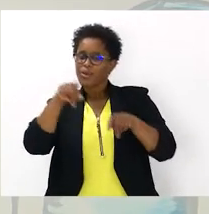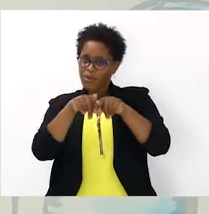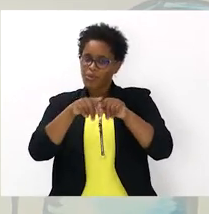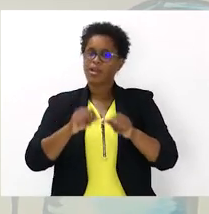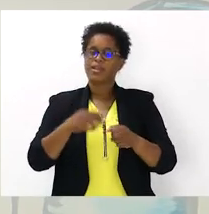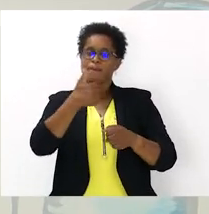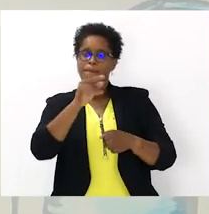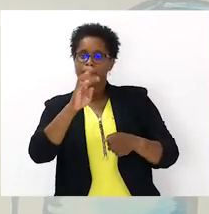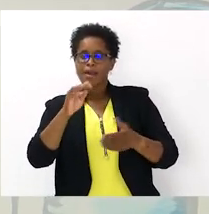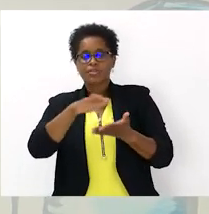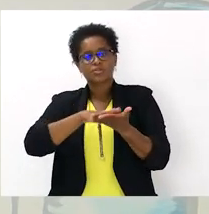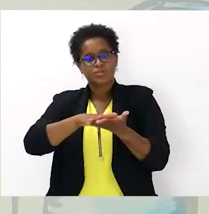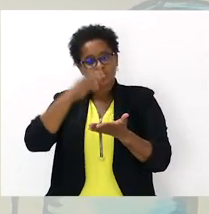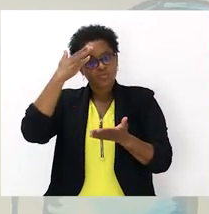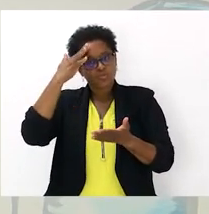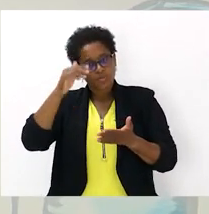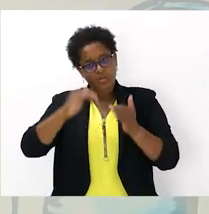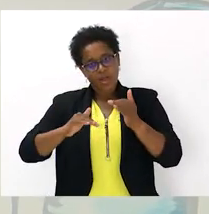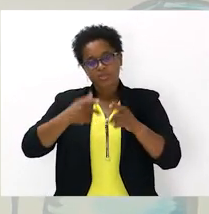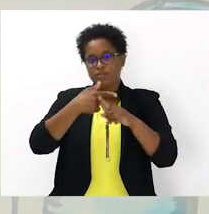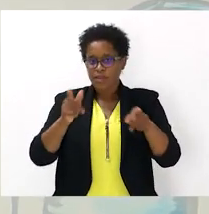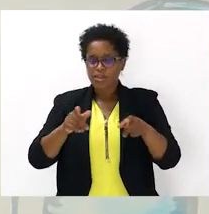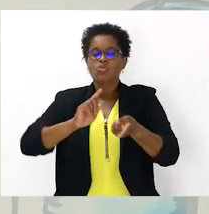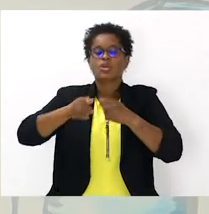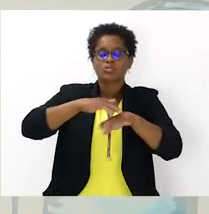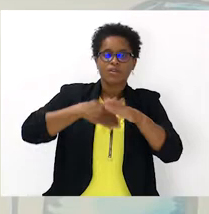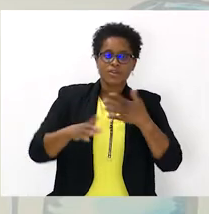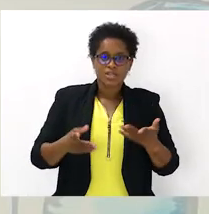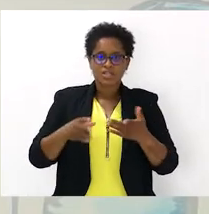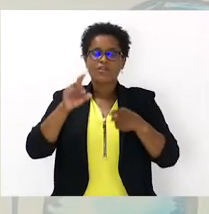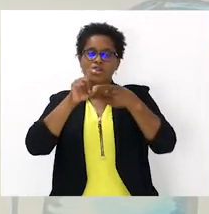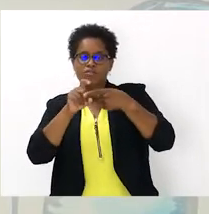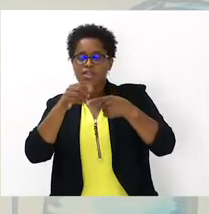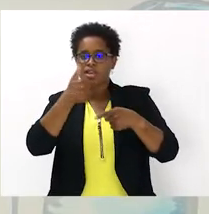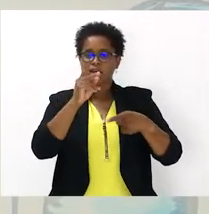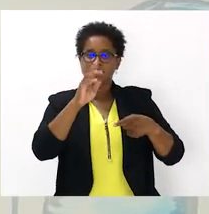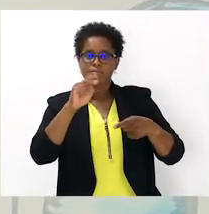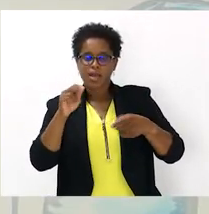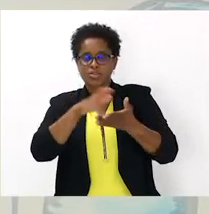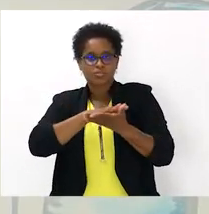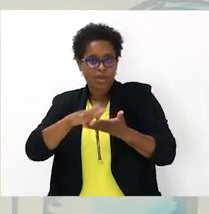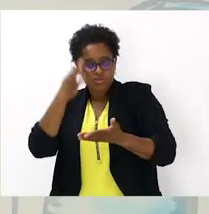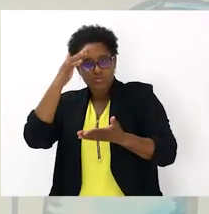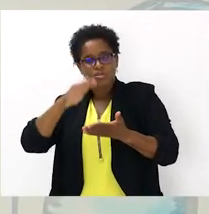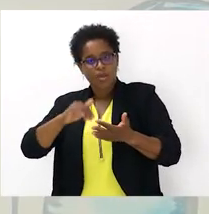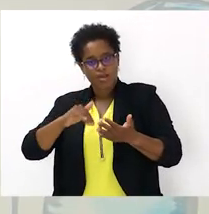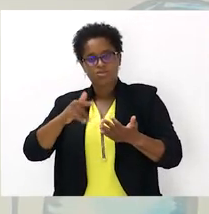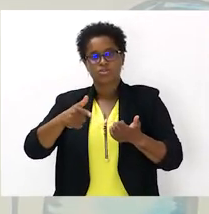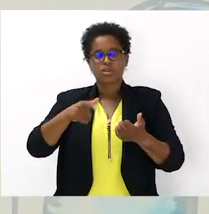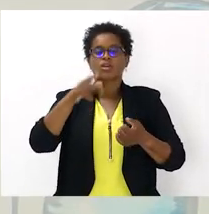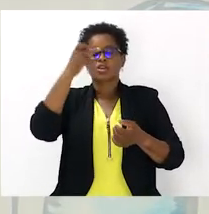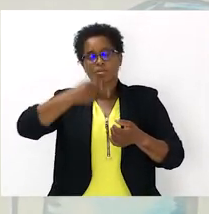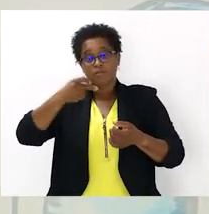Bases são diferentes. O que é que vamos fazer? Vamos dividir as bases e vamos manter